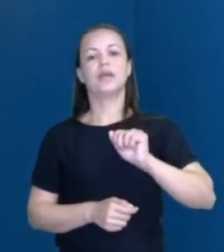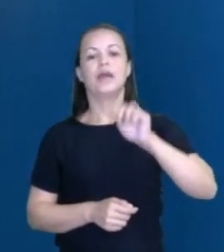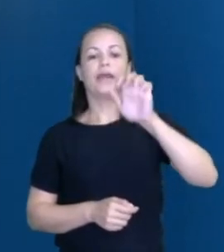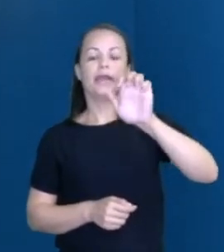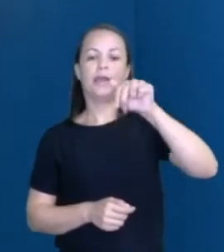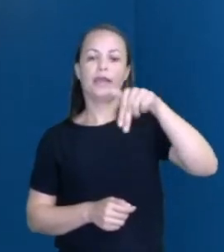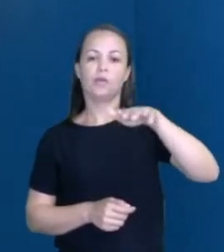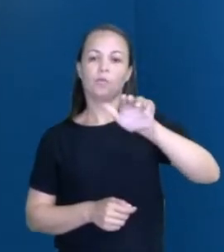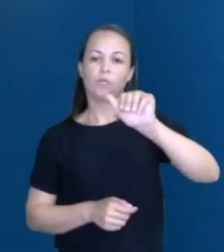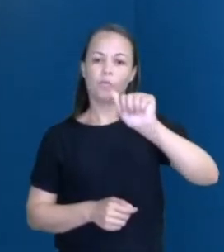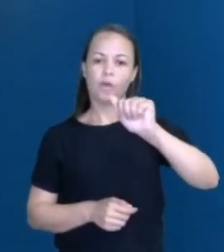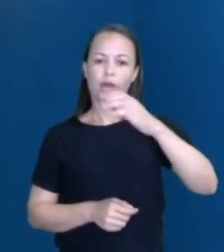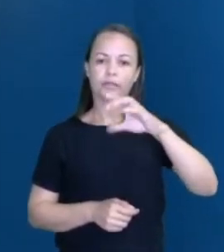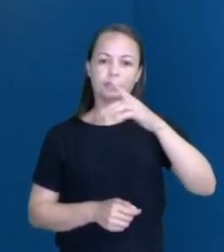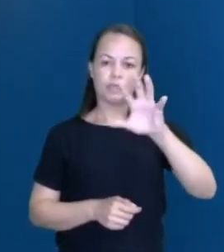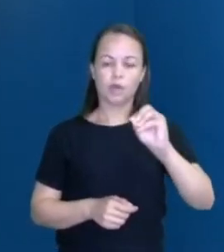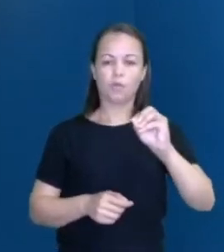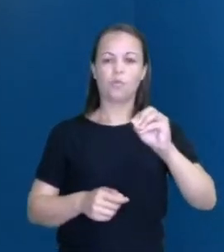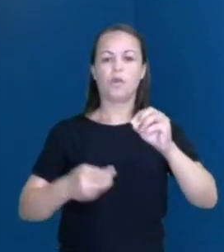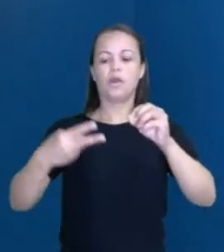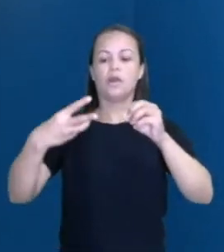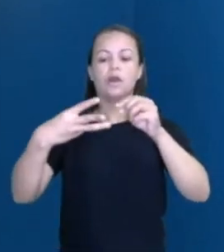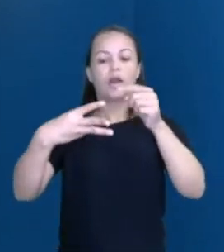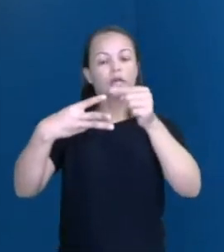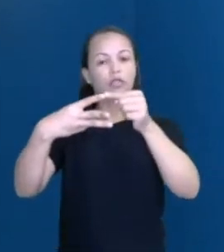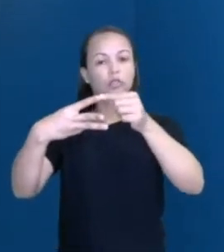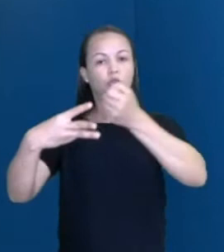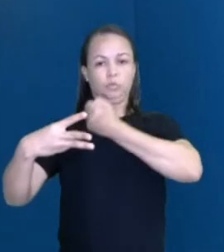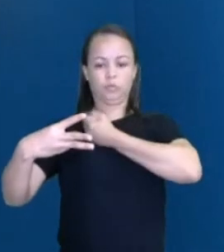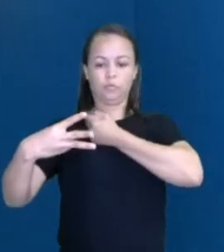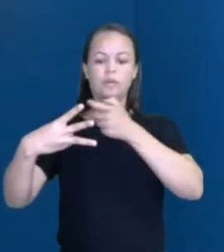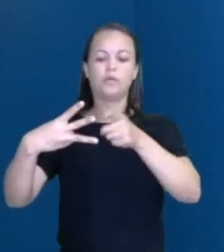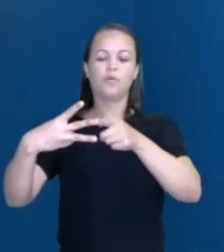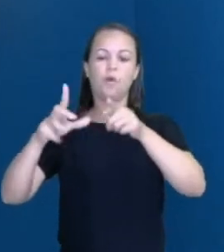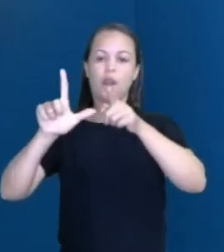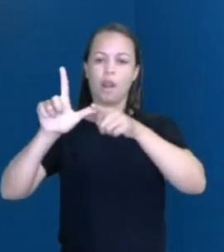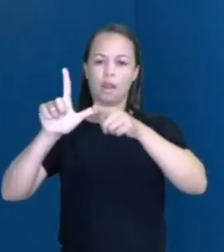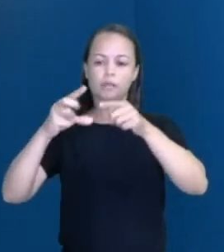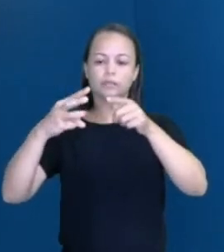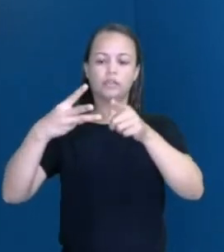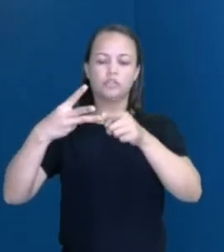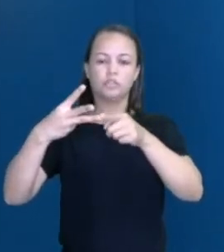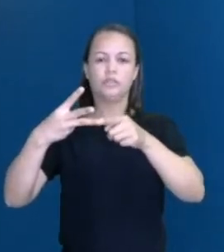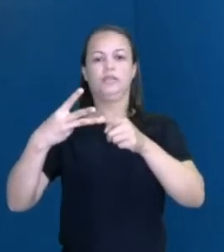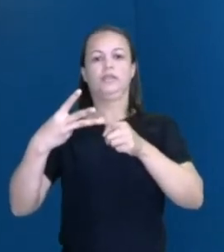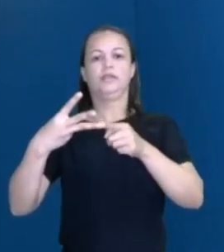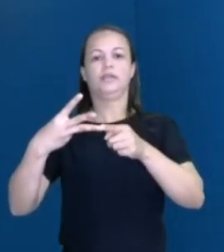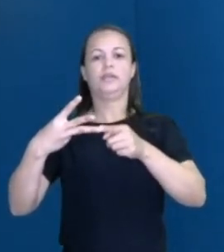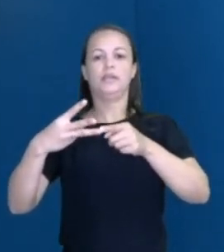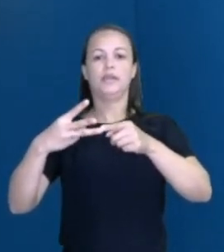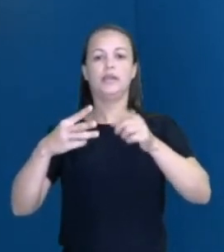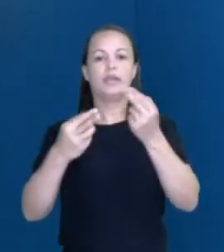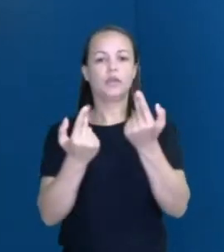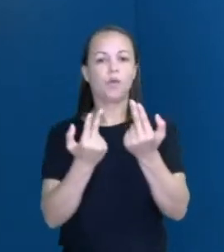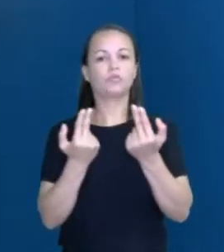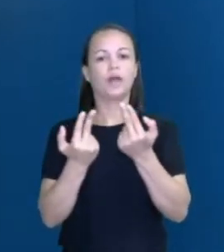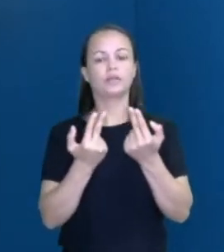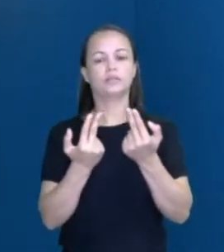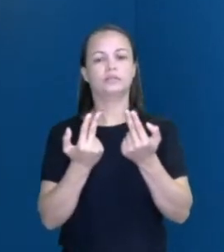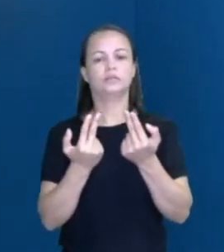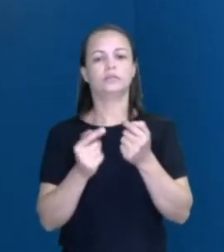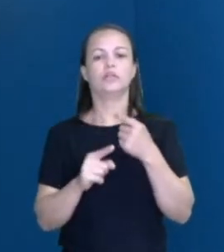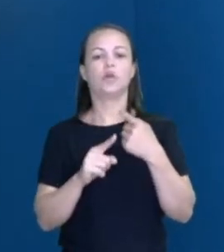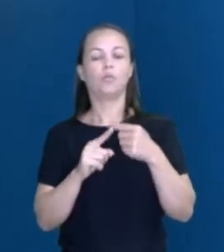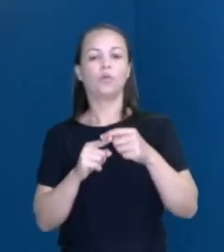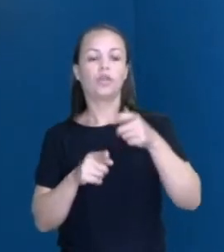números, letras e igualdade. Por que do primeiro grau? Porque o expoente da variável, o maior expoente, é o número